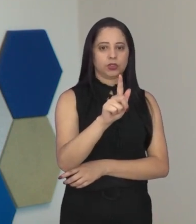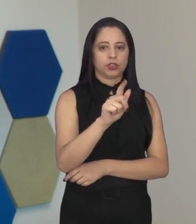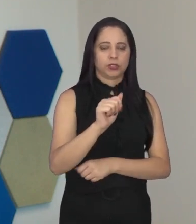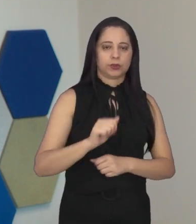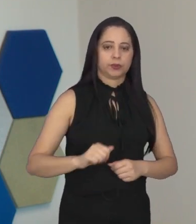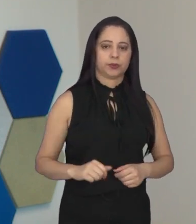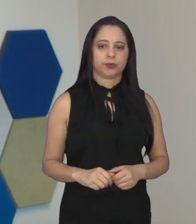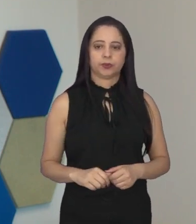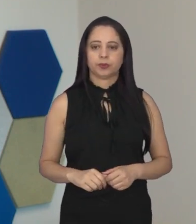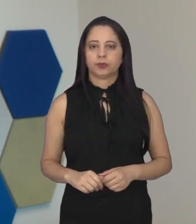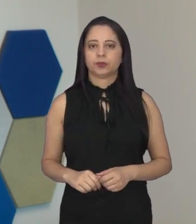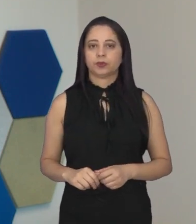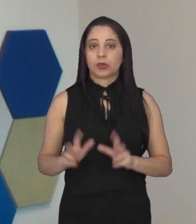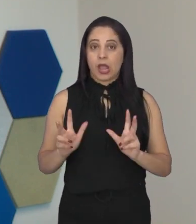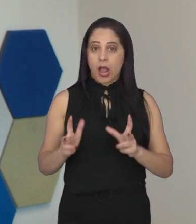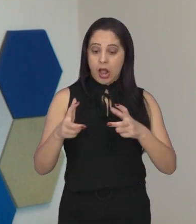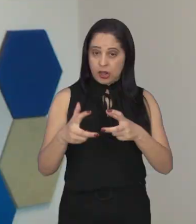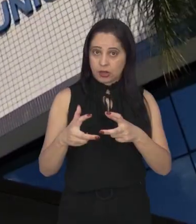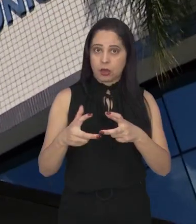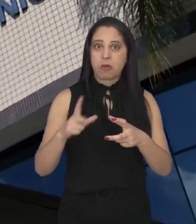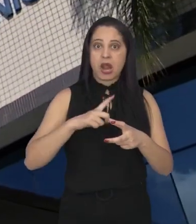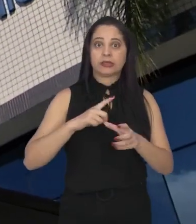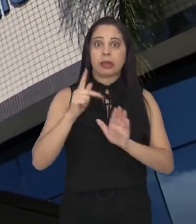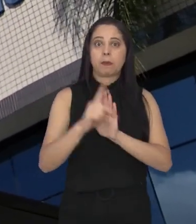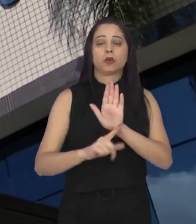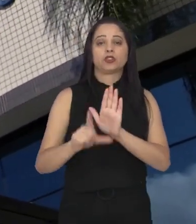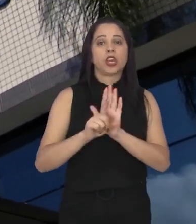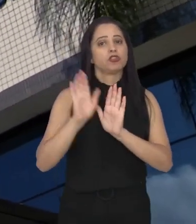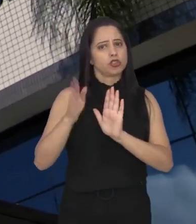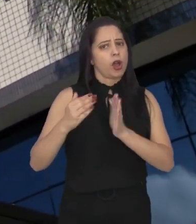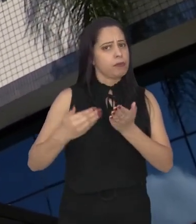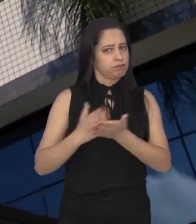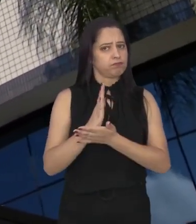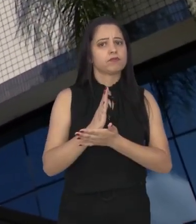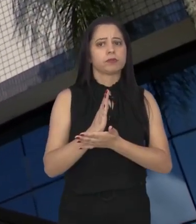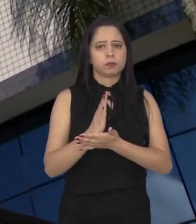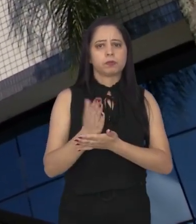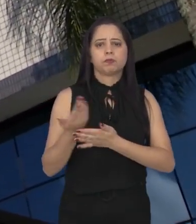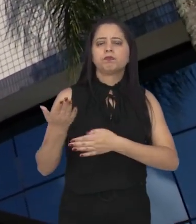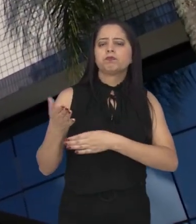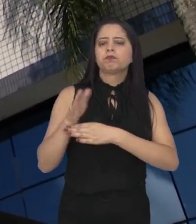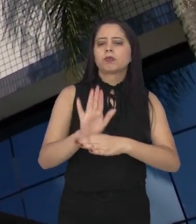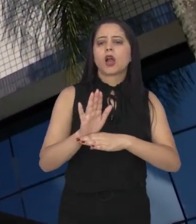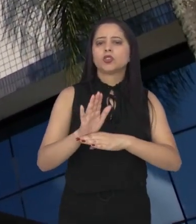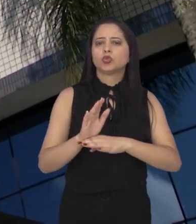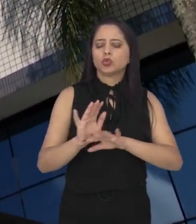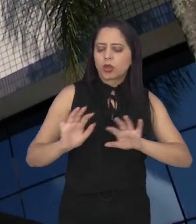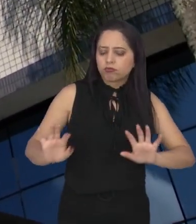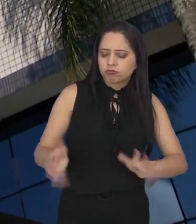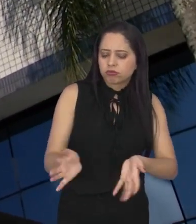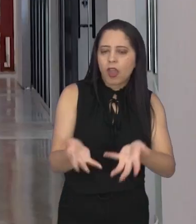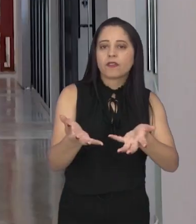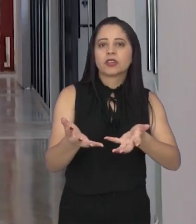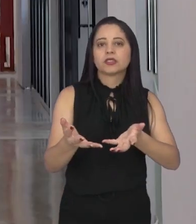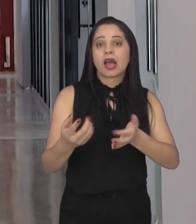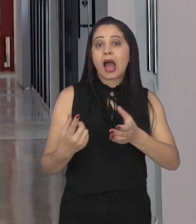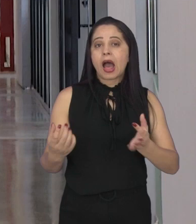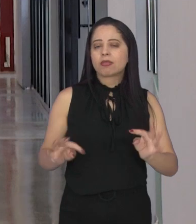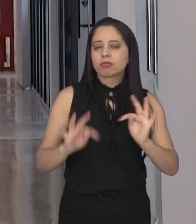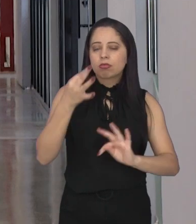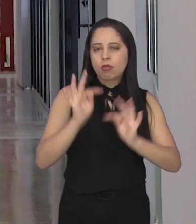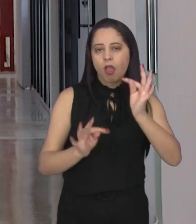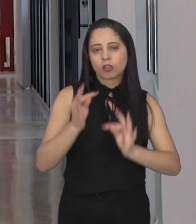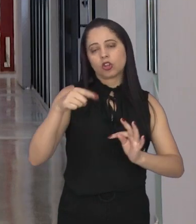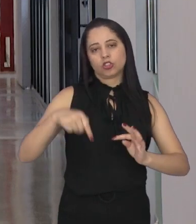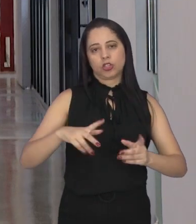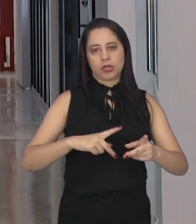num ambiente bastante movimentado. A Câmara Municipal tem projetos de leis aprovados que ajudam a estimular tecnologia